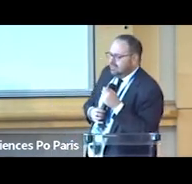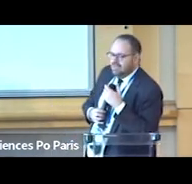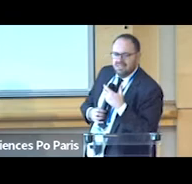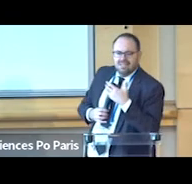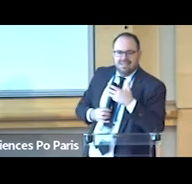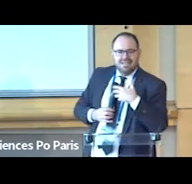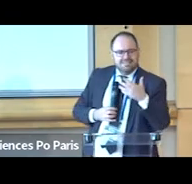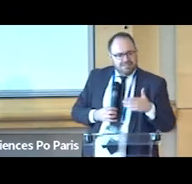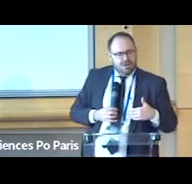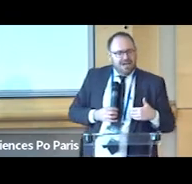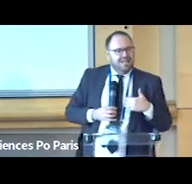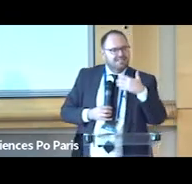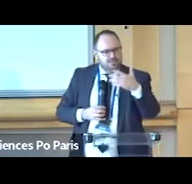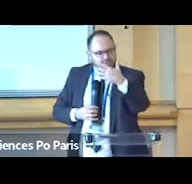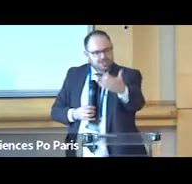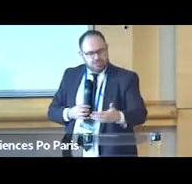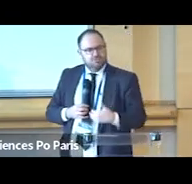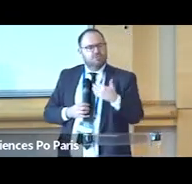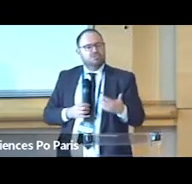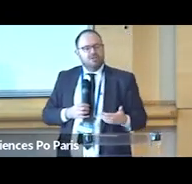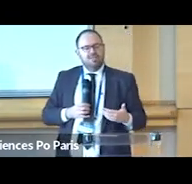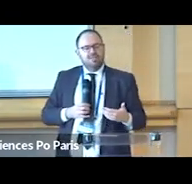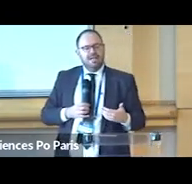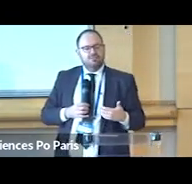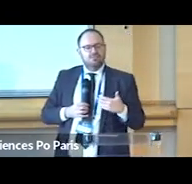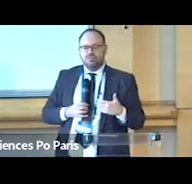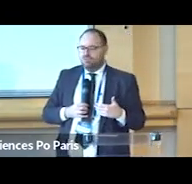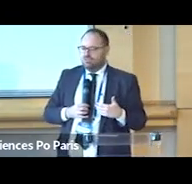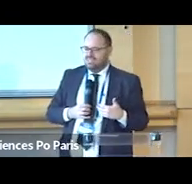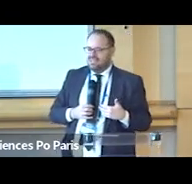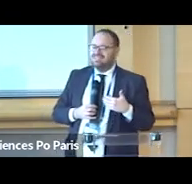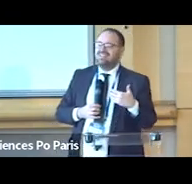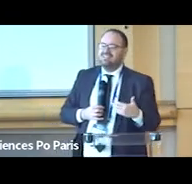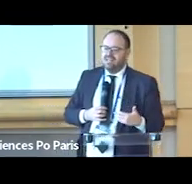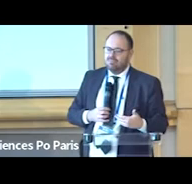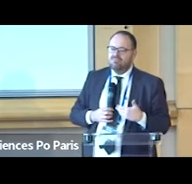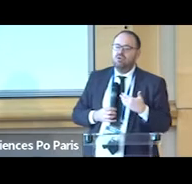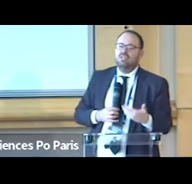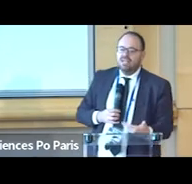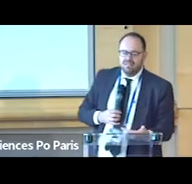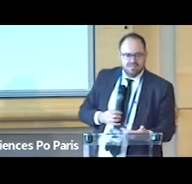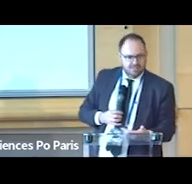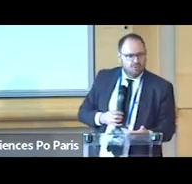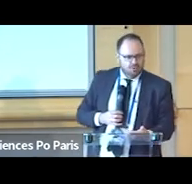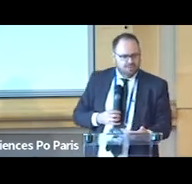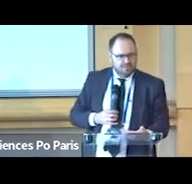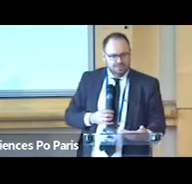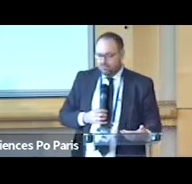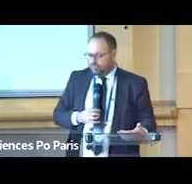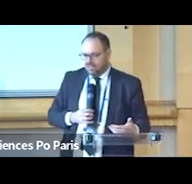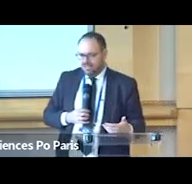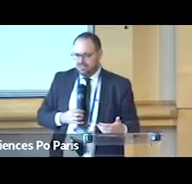E a esse contexto todo já complicado, se exacerba a violência contra